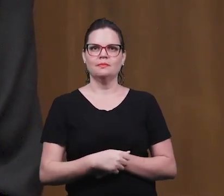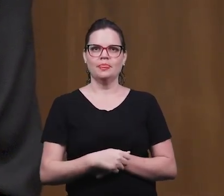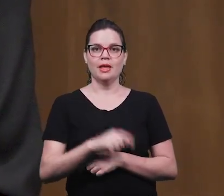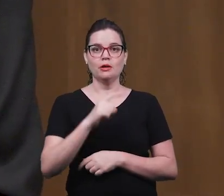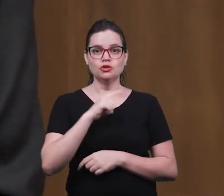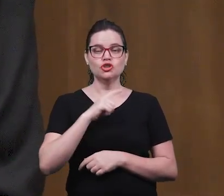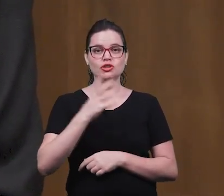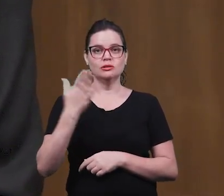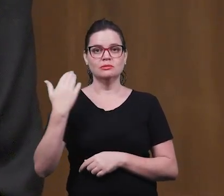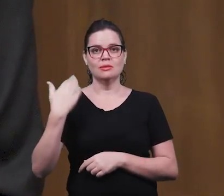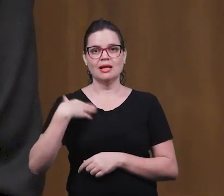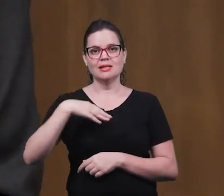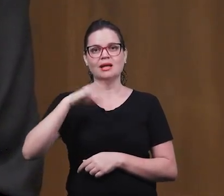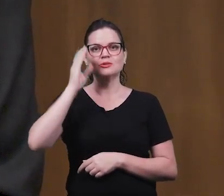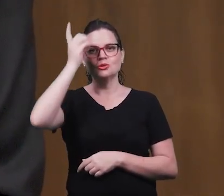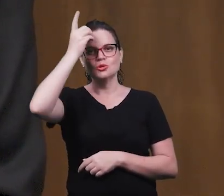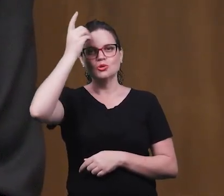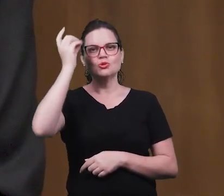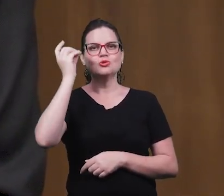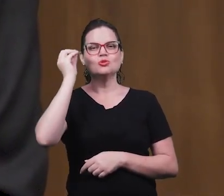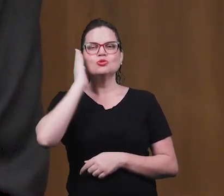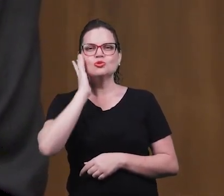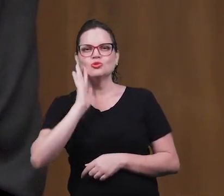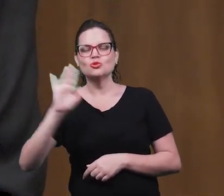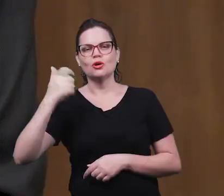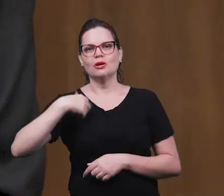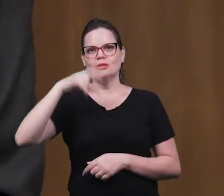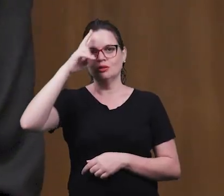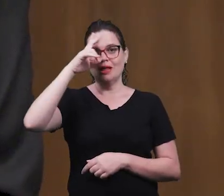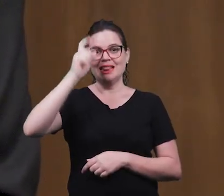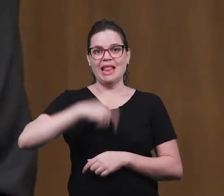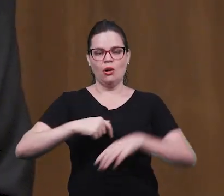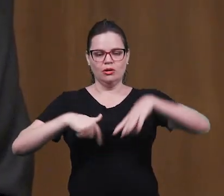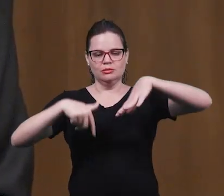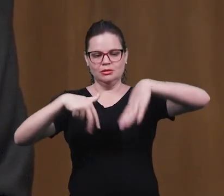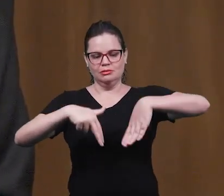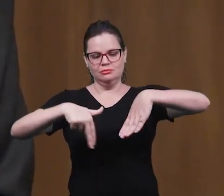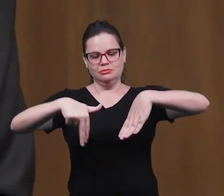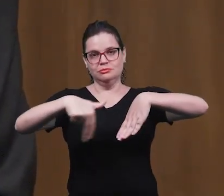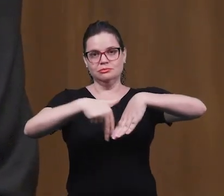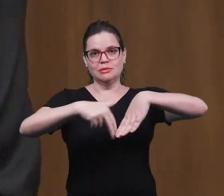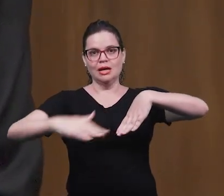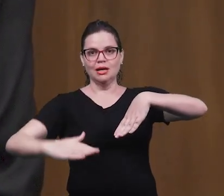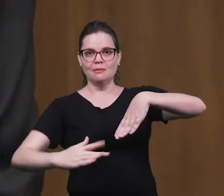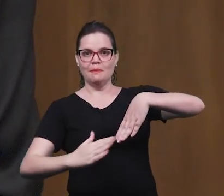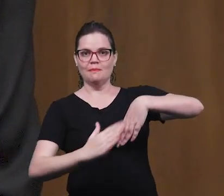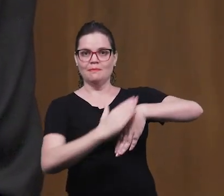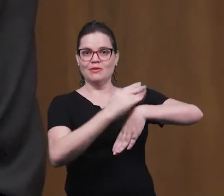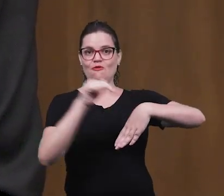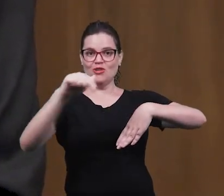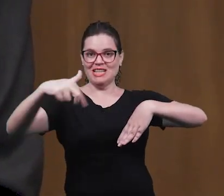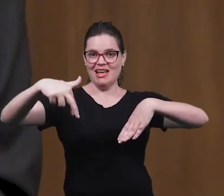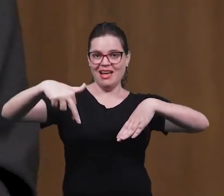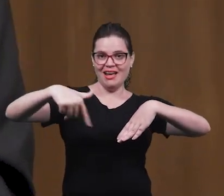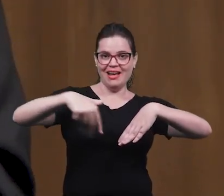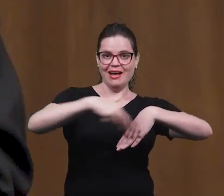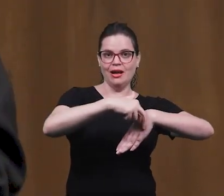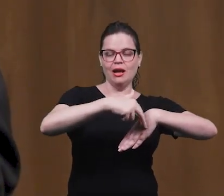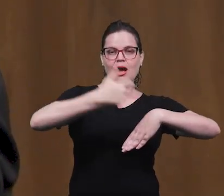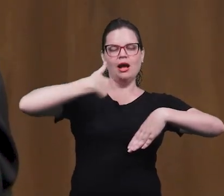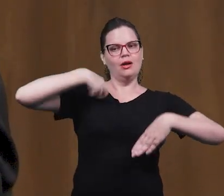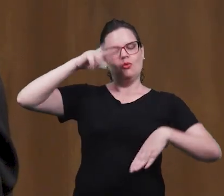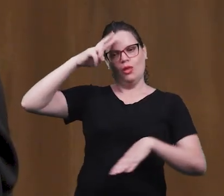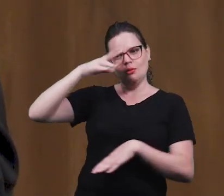eu tive esse sonho, e eu não lembrava do sonho, o Senhor passou por mim no meio da prancha lá, o